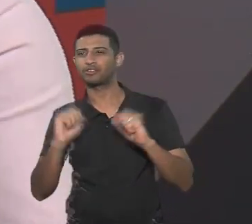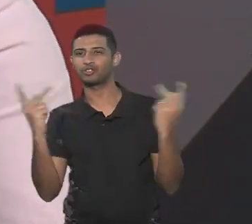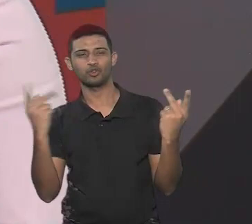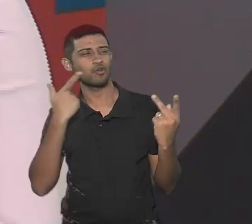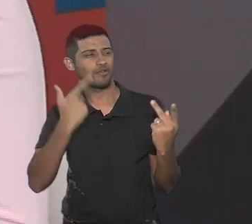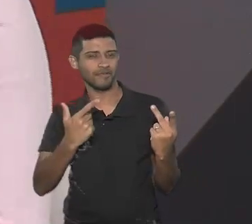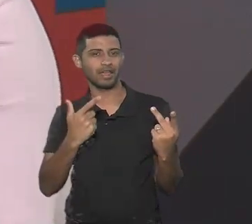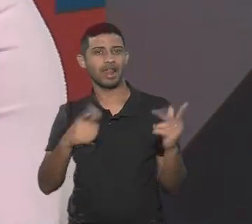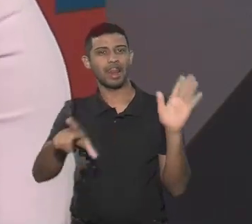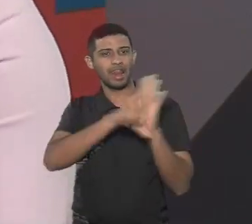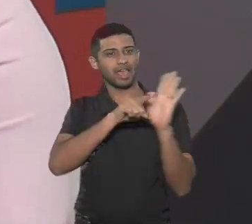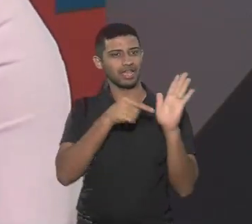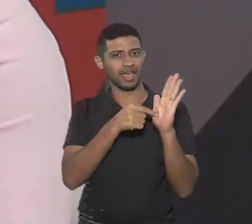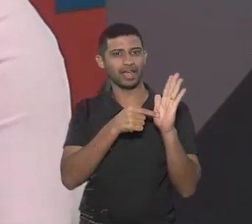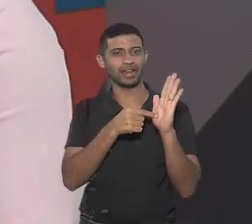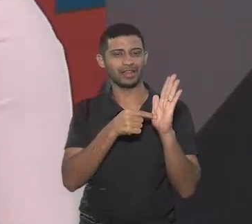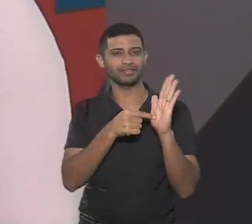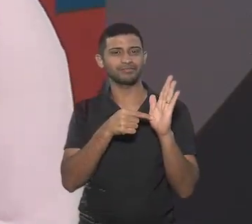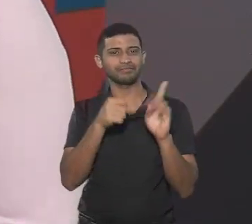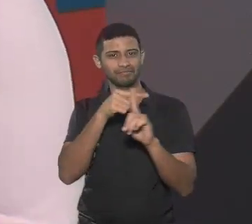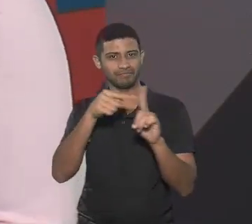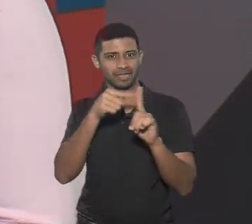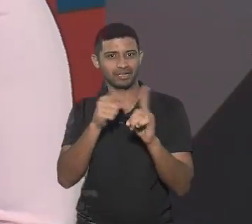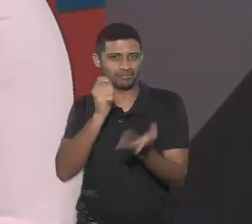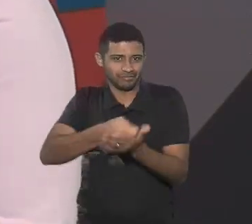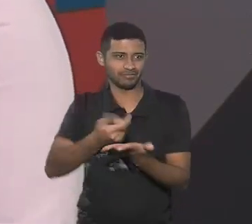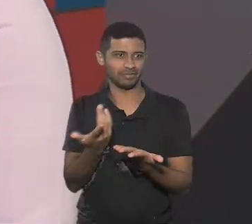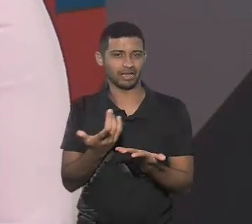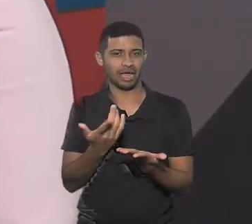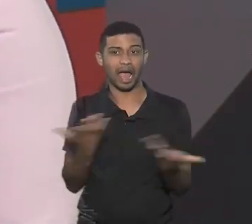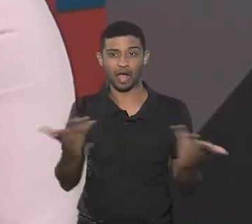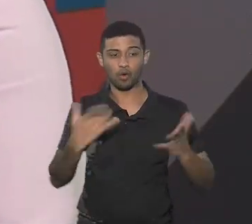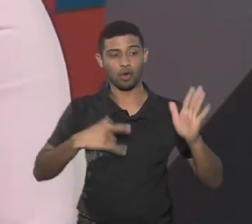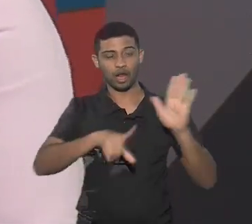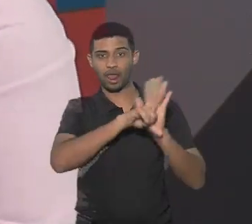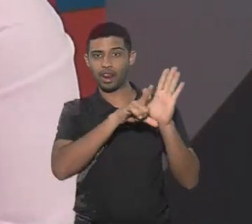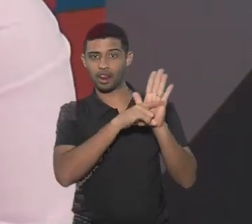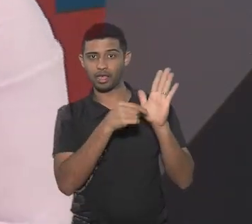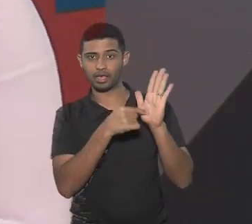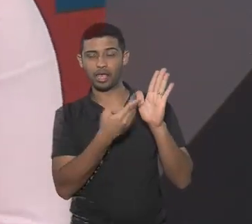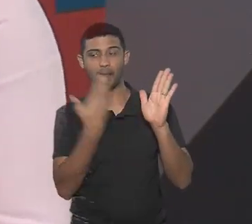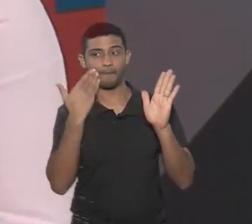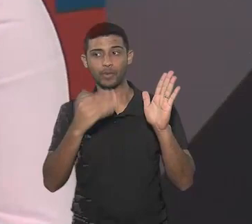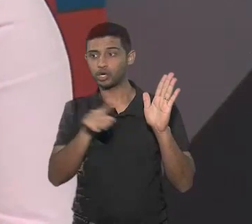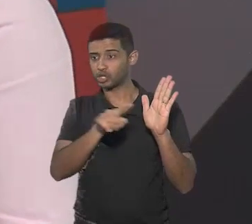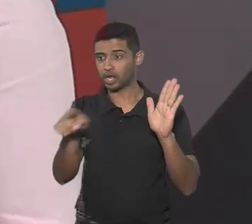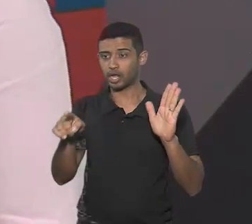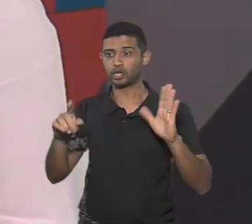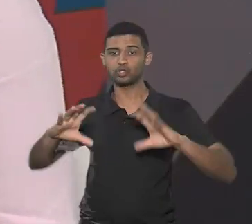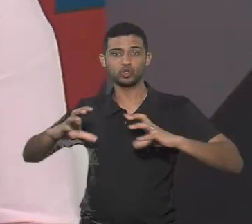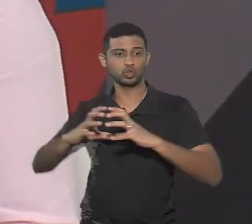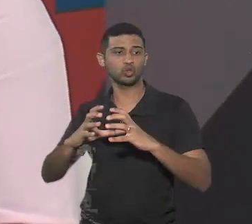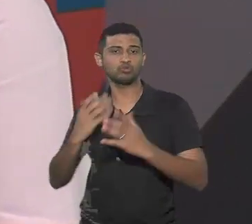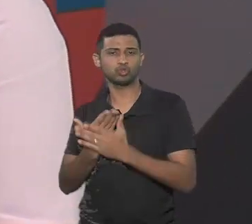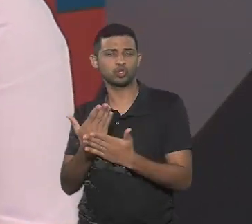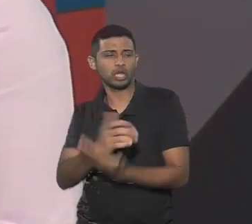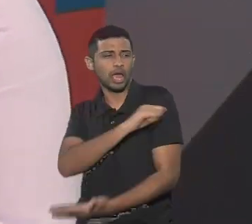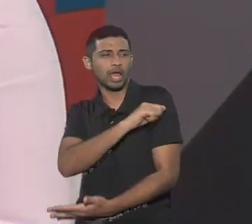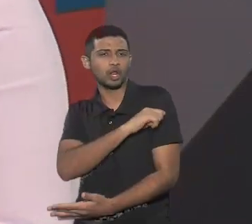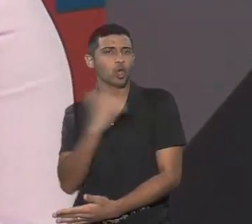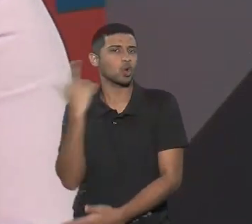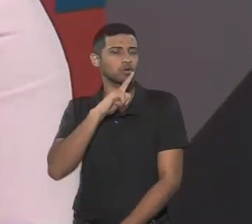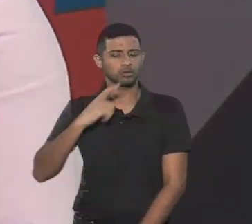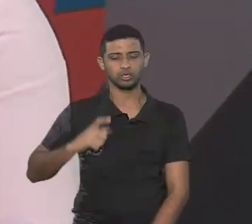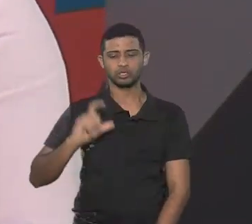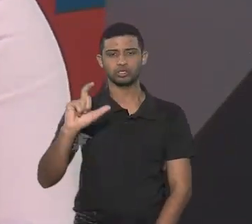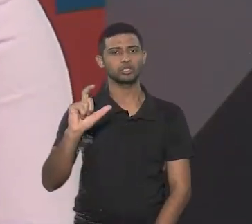teatros, shows, a lei da meia entrada. Pela lei que está em vigor agora, esses estudantes podem